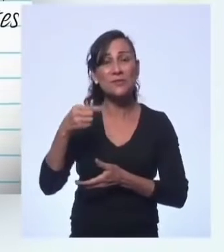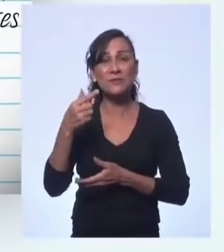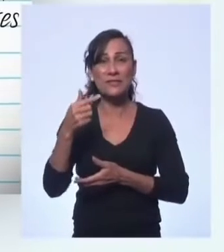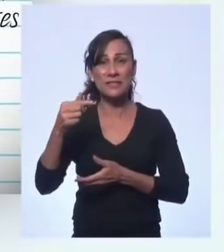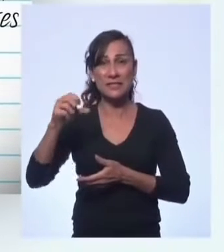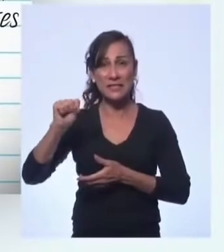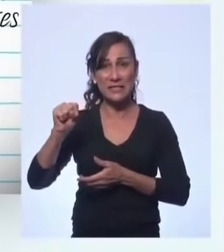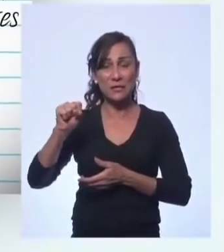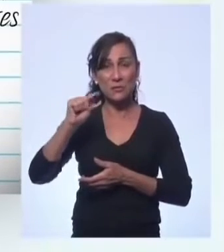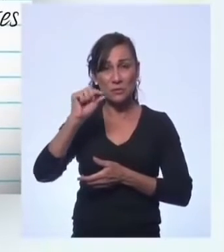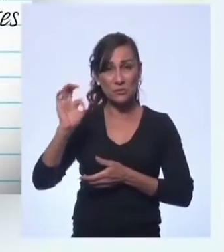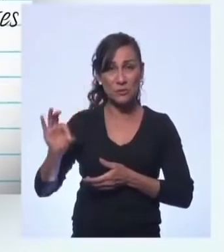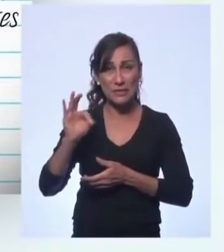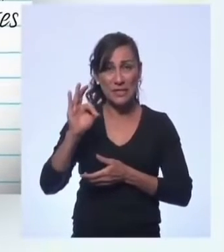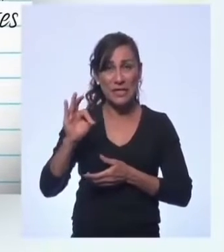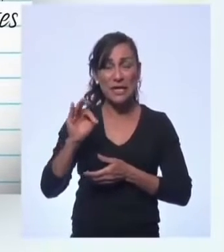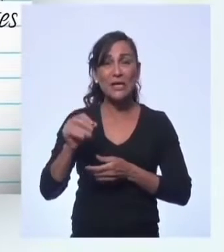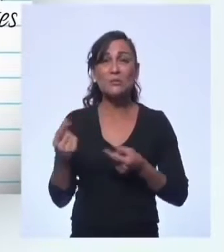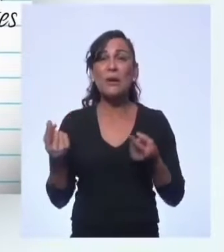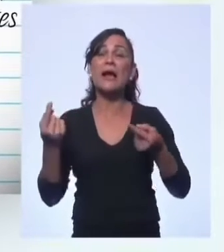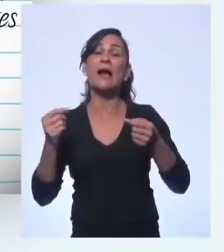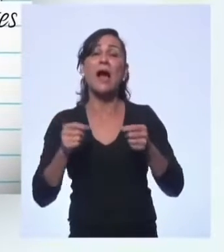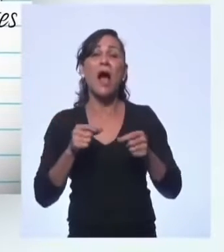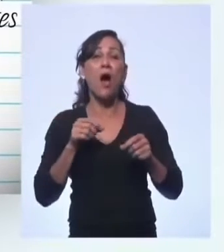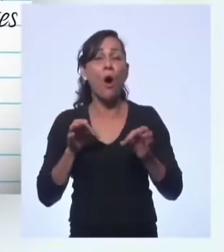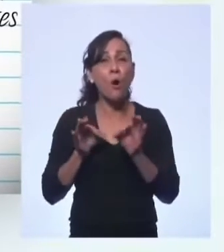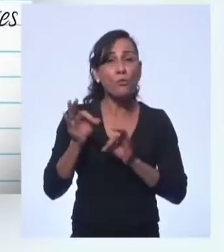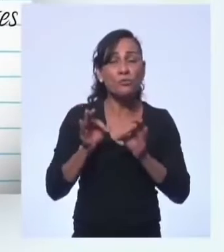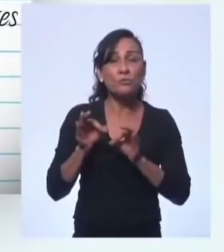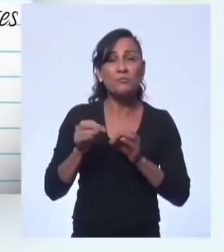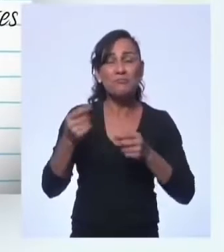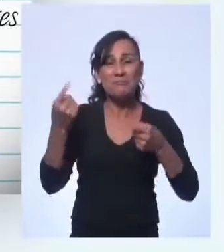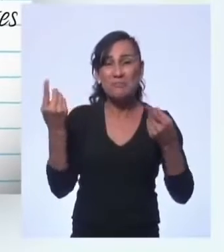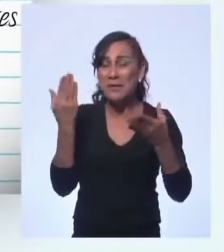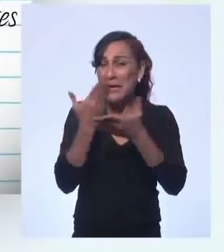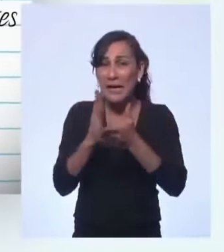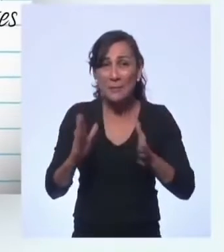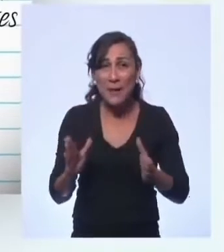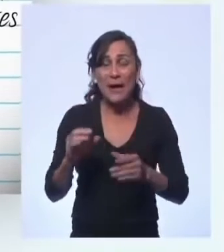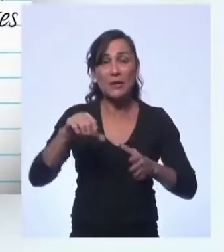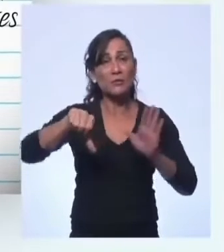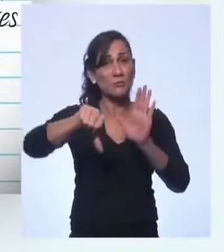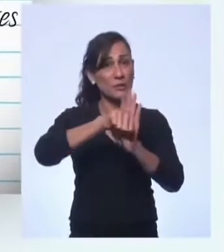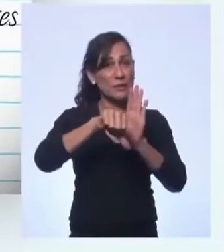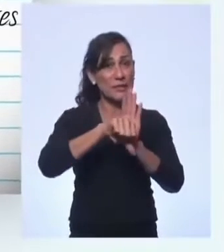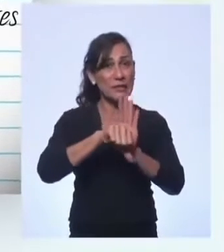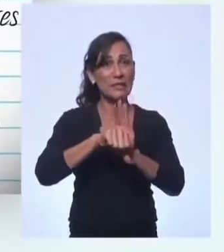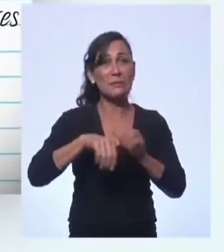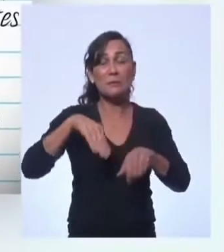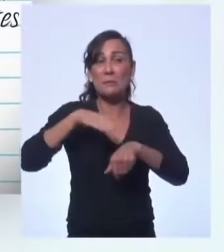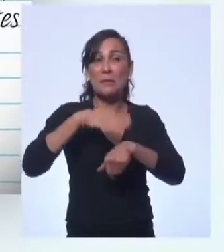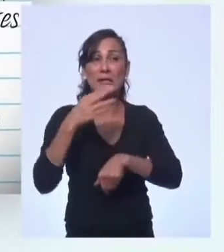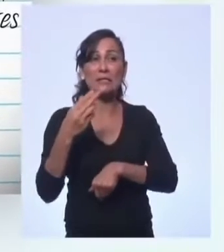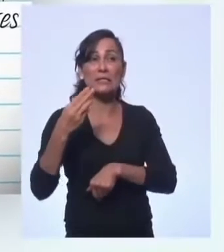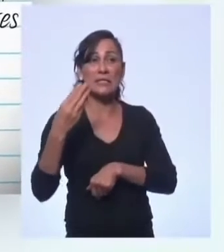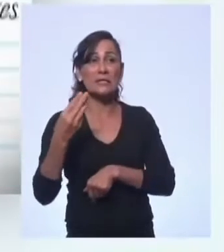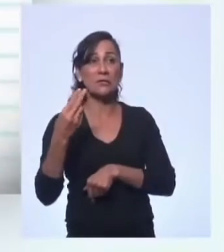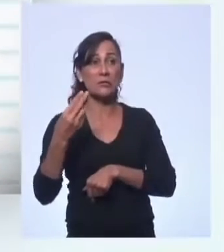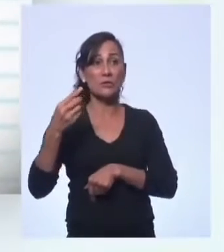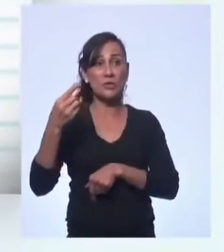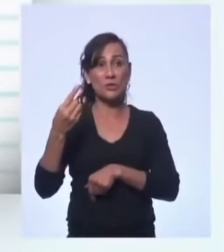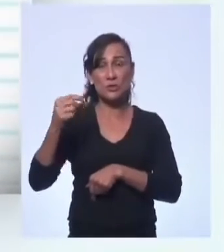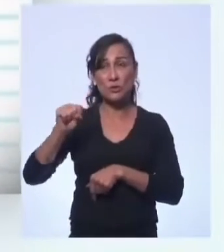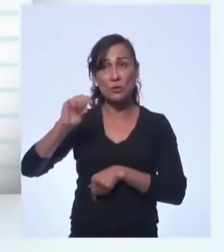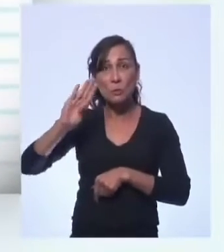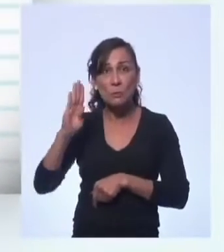3,78% de seu PIB no combate ao crime, ou cerca de 218 bilhões de reais. Nesse sentido, o ODS 16 tem